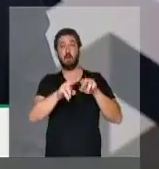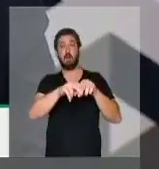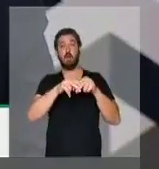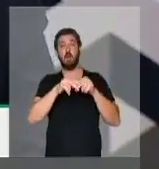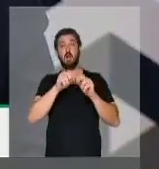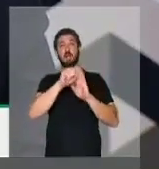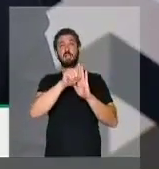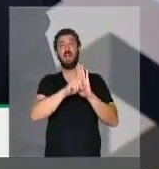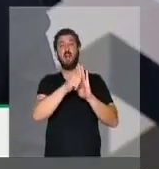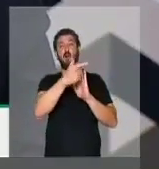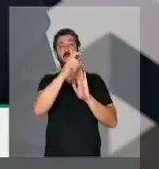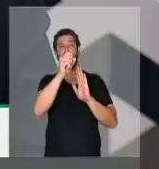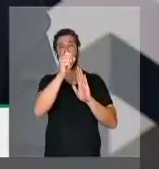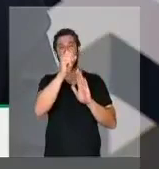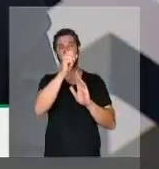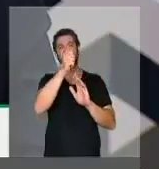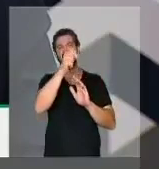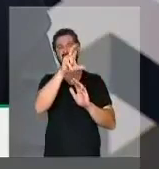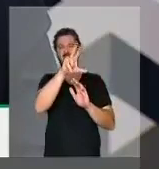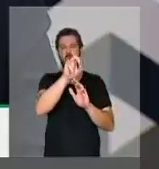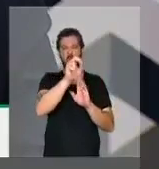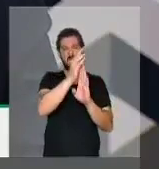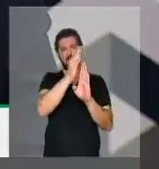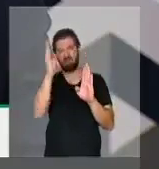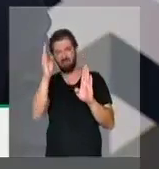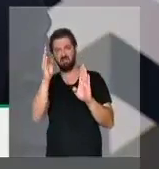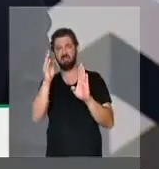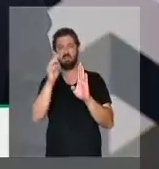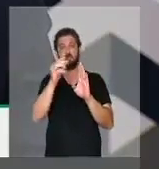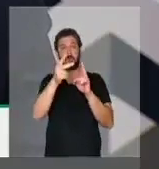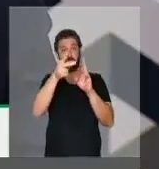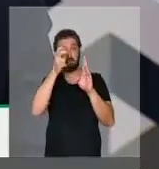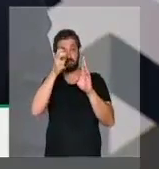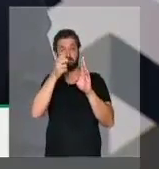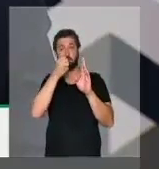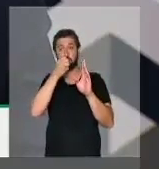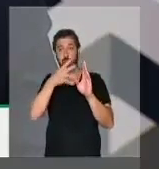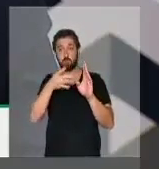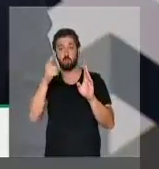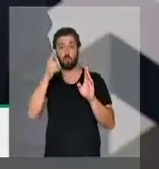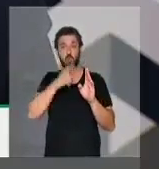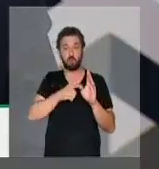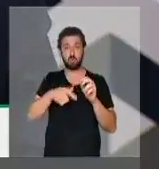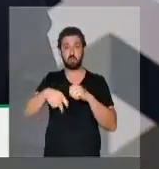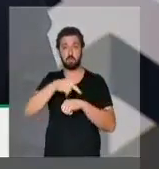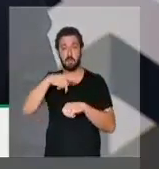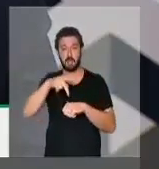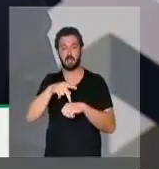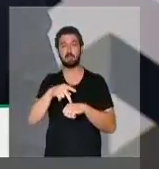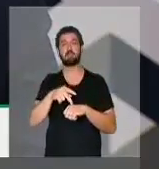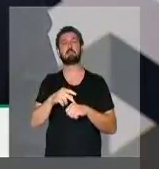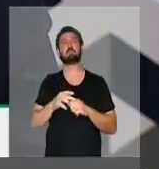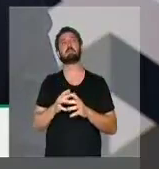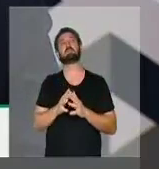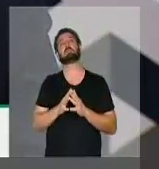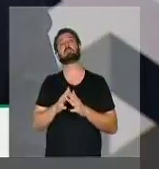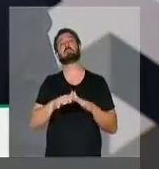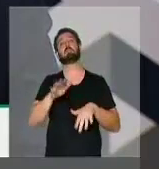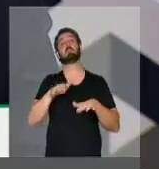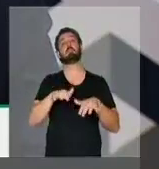especialmente a partir da segunda metade do século XX, a percepção clara de que o sucesso ou fracasso de uma